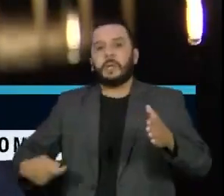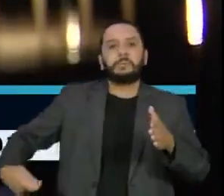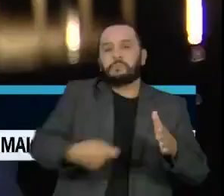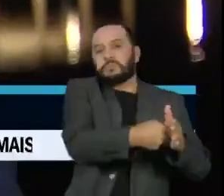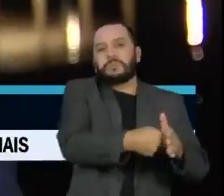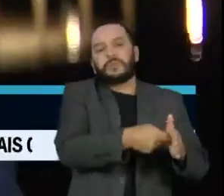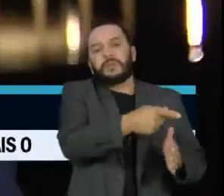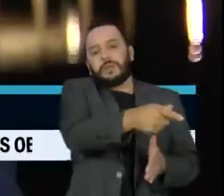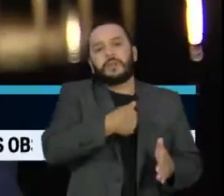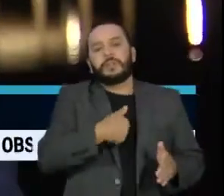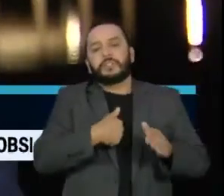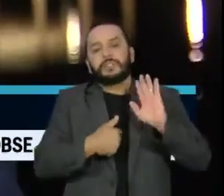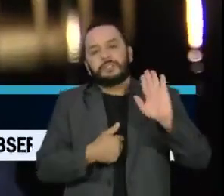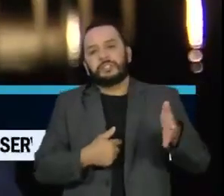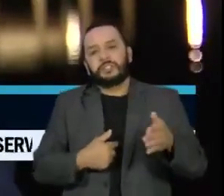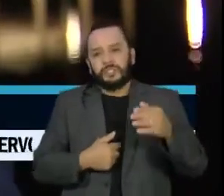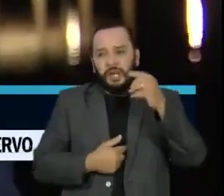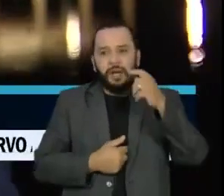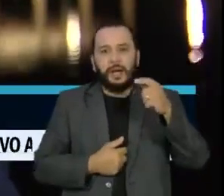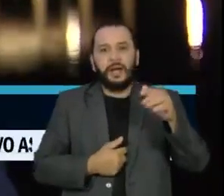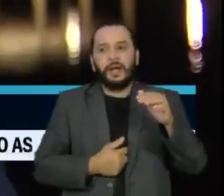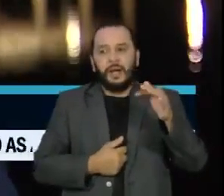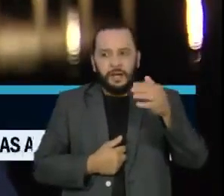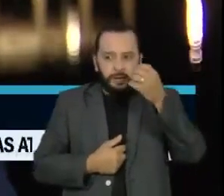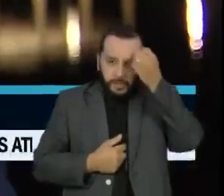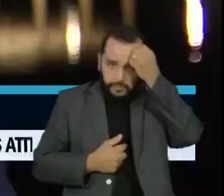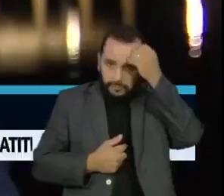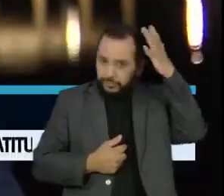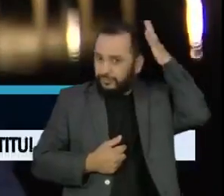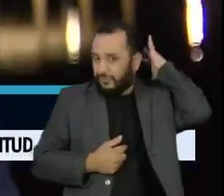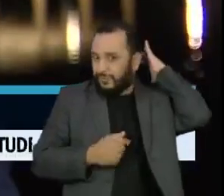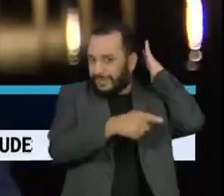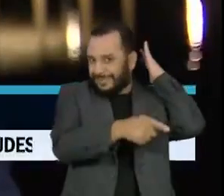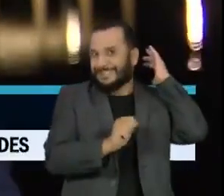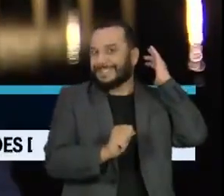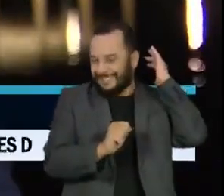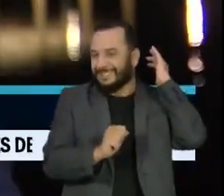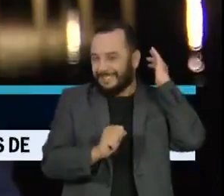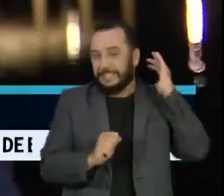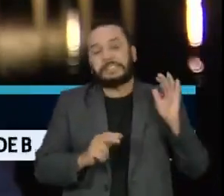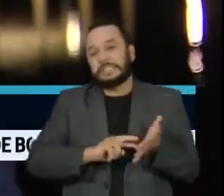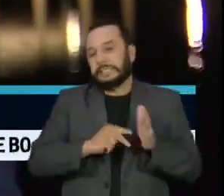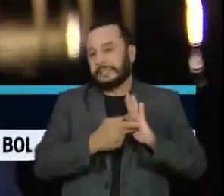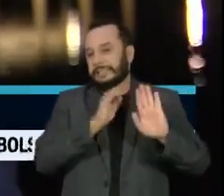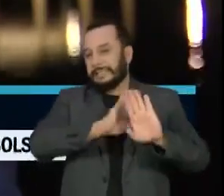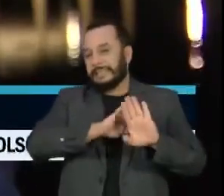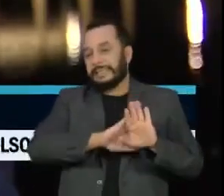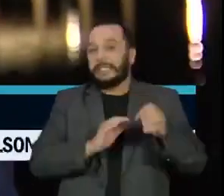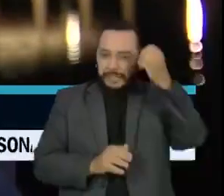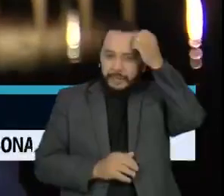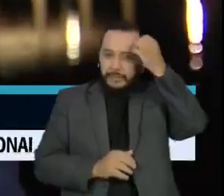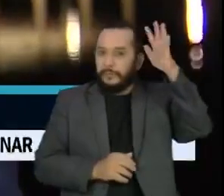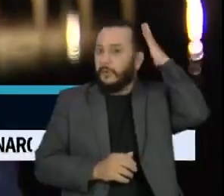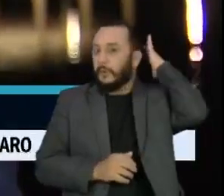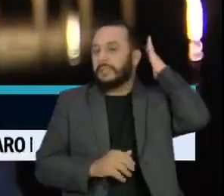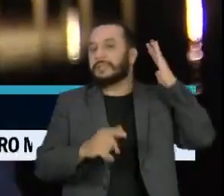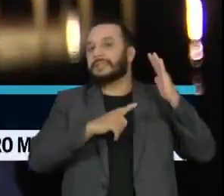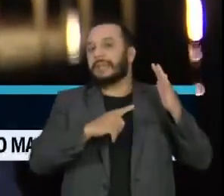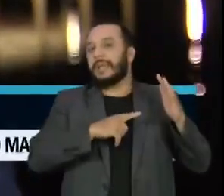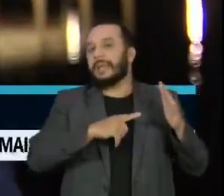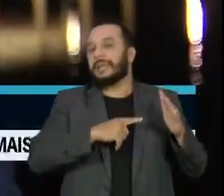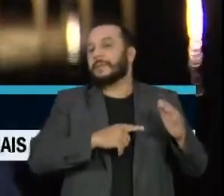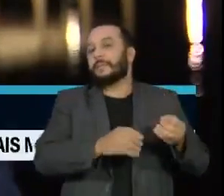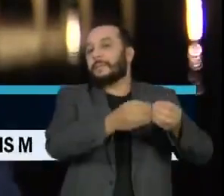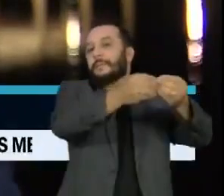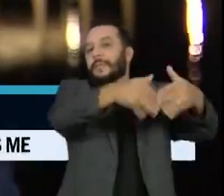Fux, o que seria um jeito nada sutil de restringir seus poderes. Internamente, Fux enfrenta desgastes que se